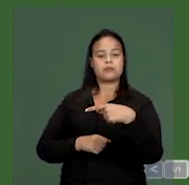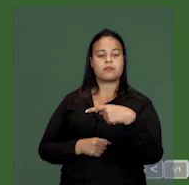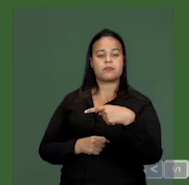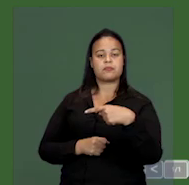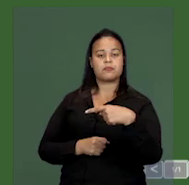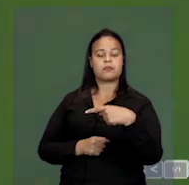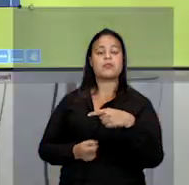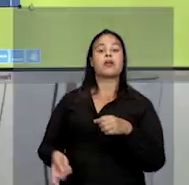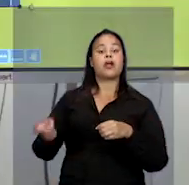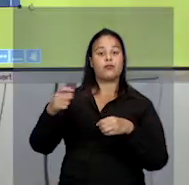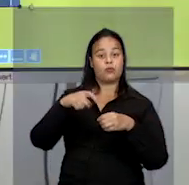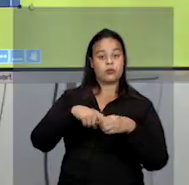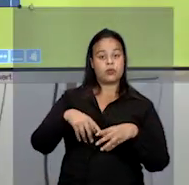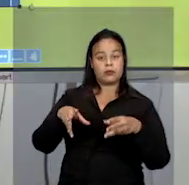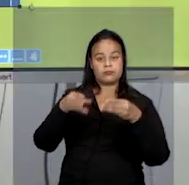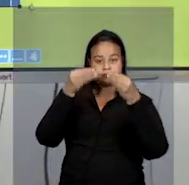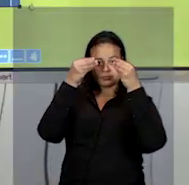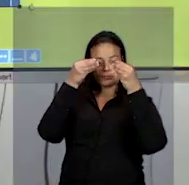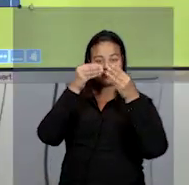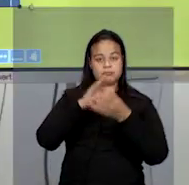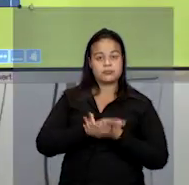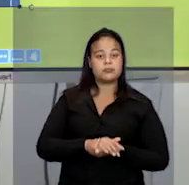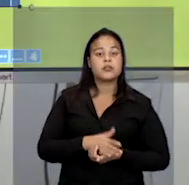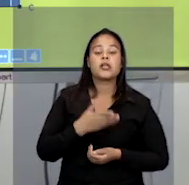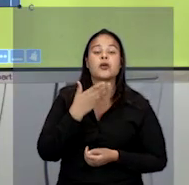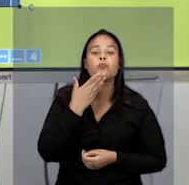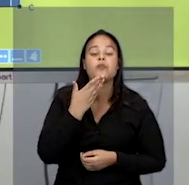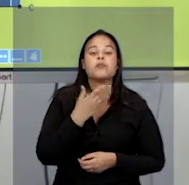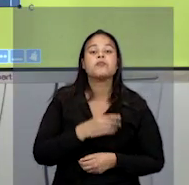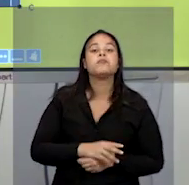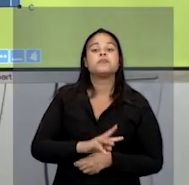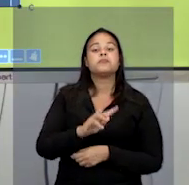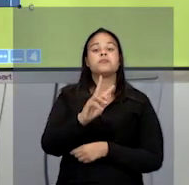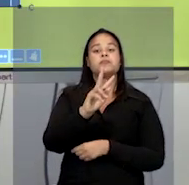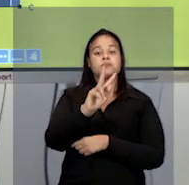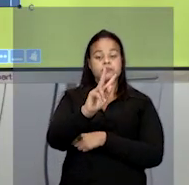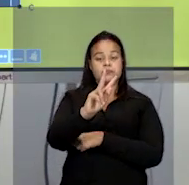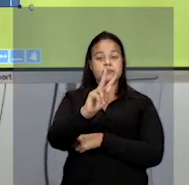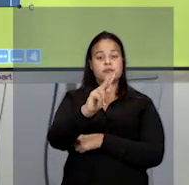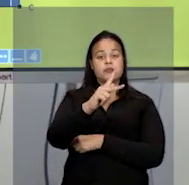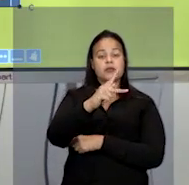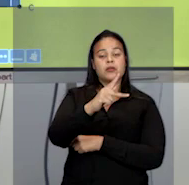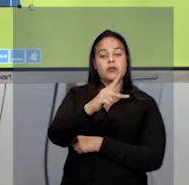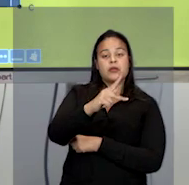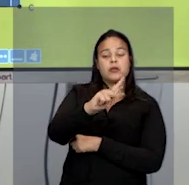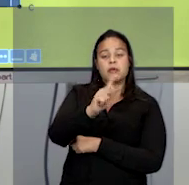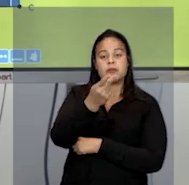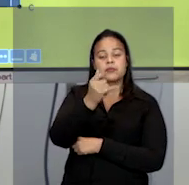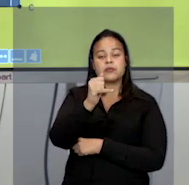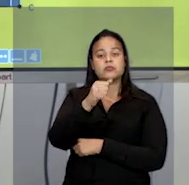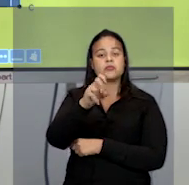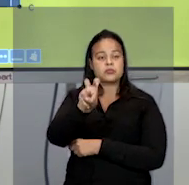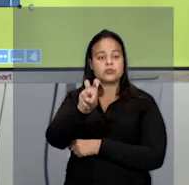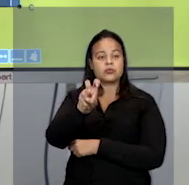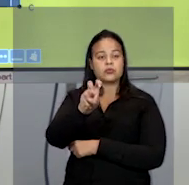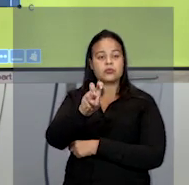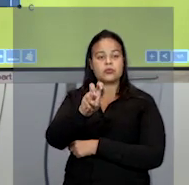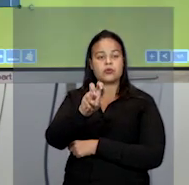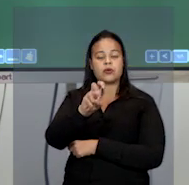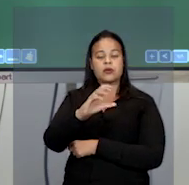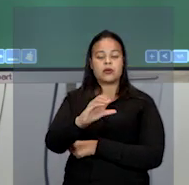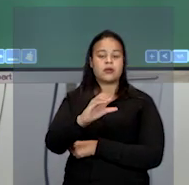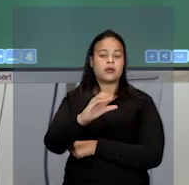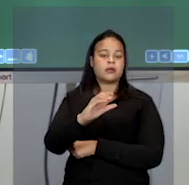Então, só voltando aqui para a gente pegar os valores. Hipotenusa é 5, cateto oposto é 3 e o cateto adjacente é